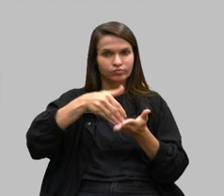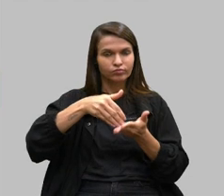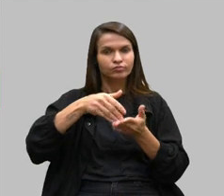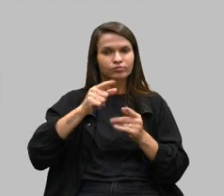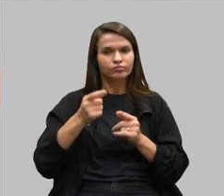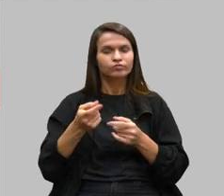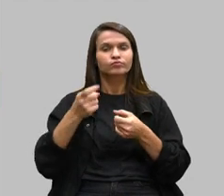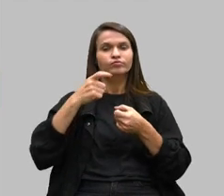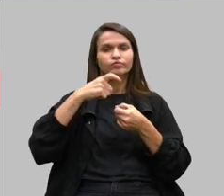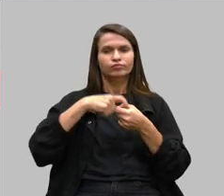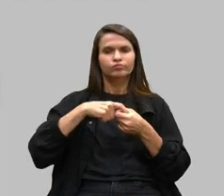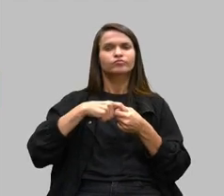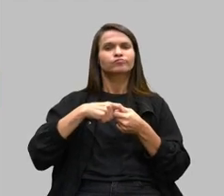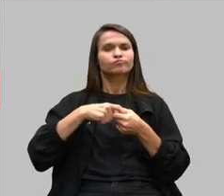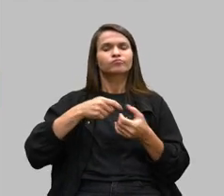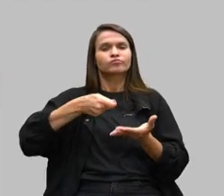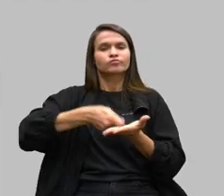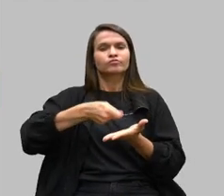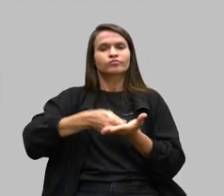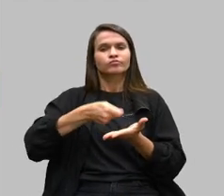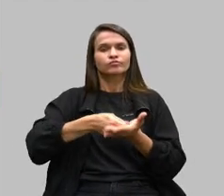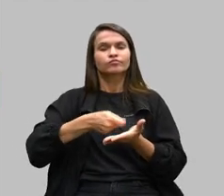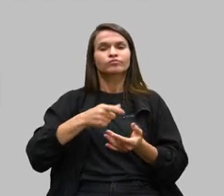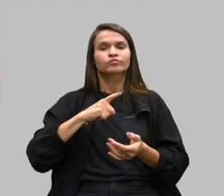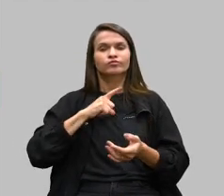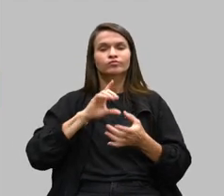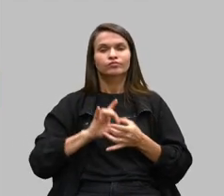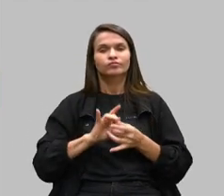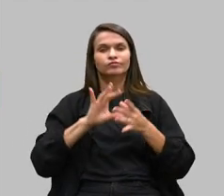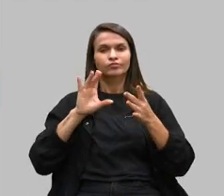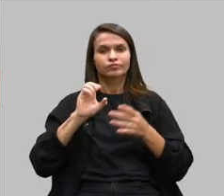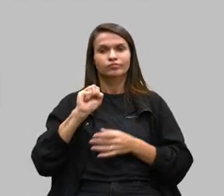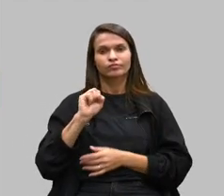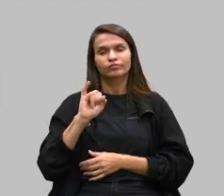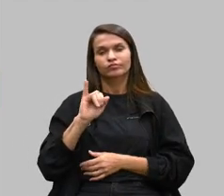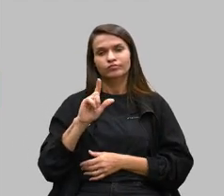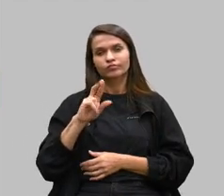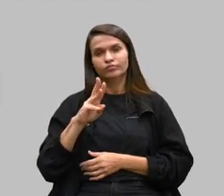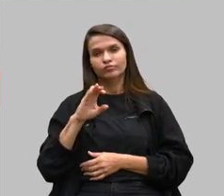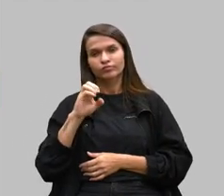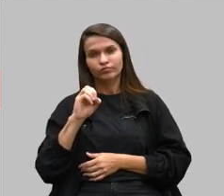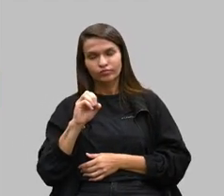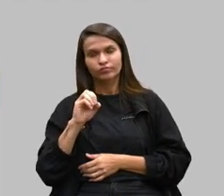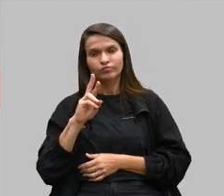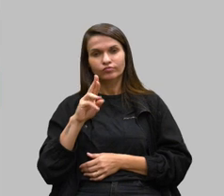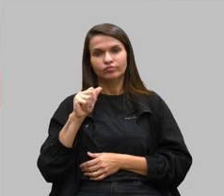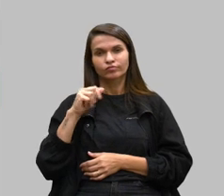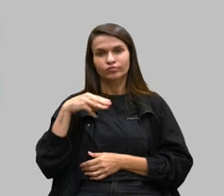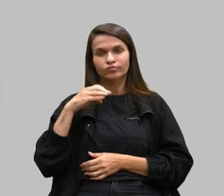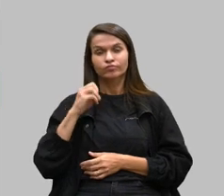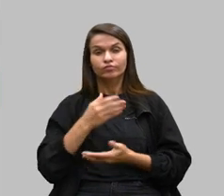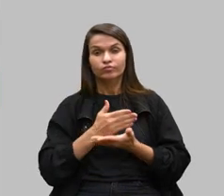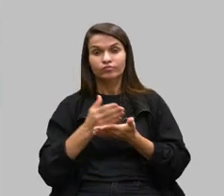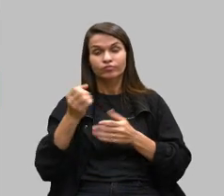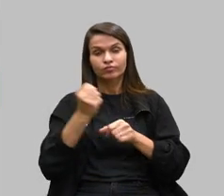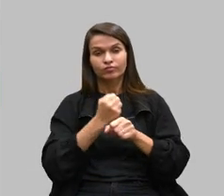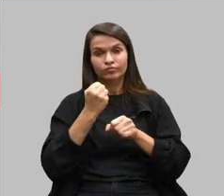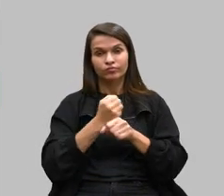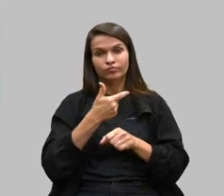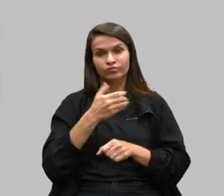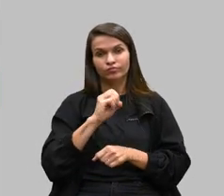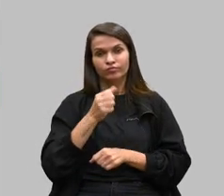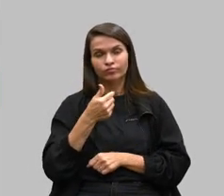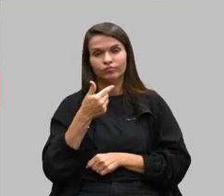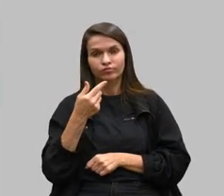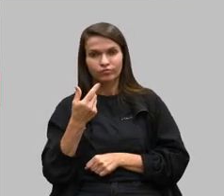anque lá para sair logo autorização Silvio Ramalho início de obras em 2026 e